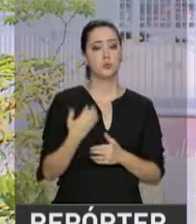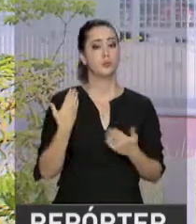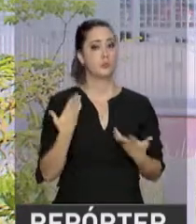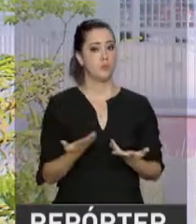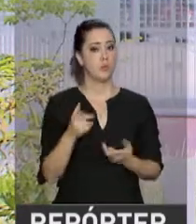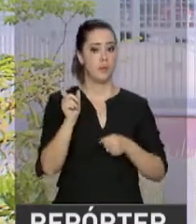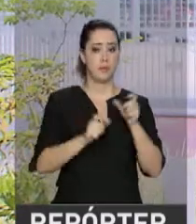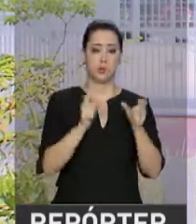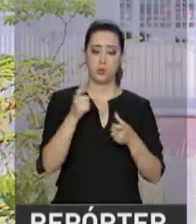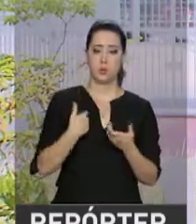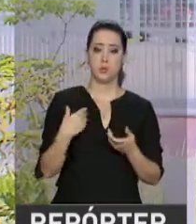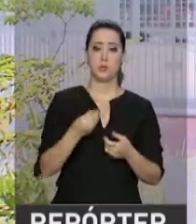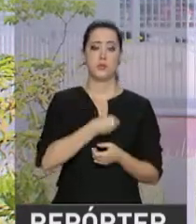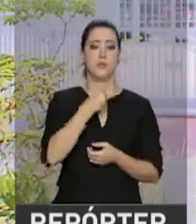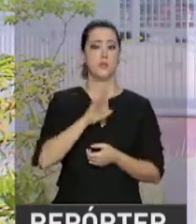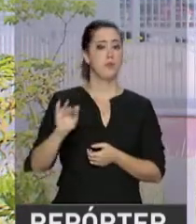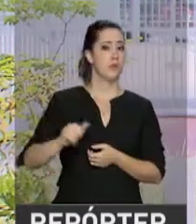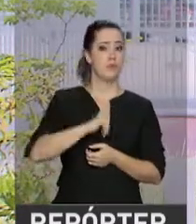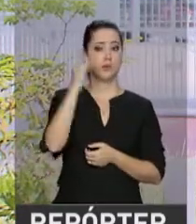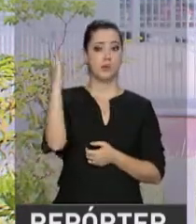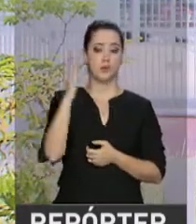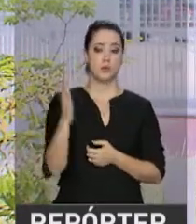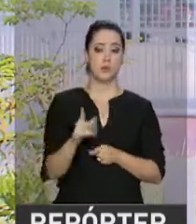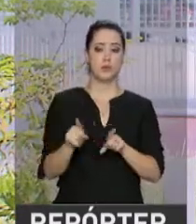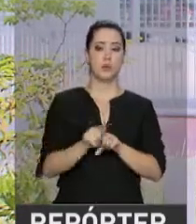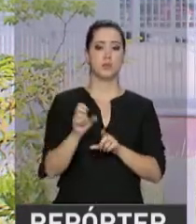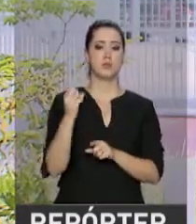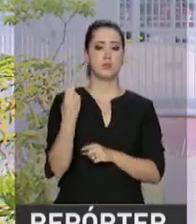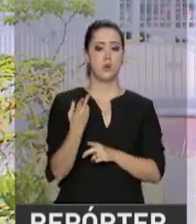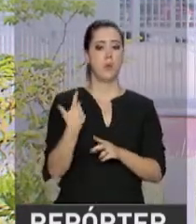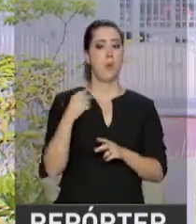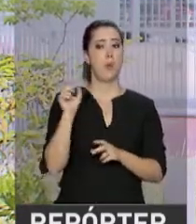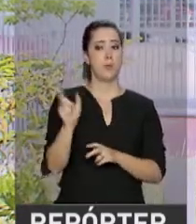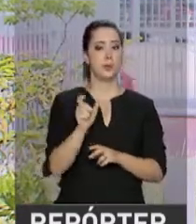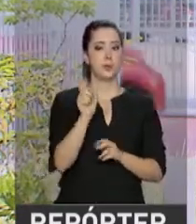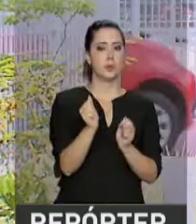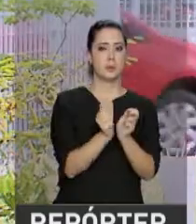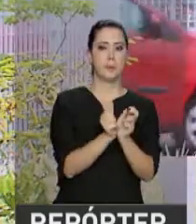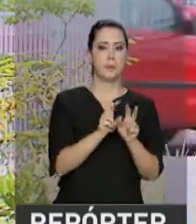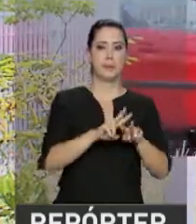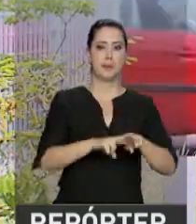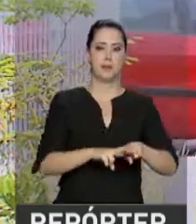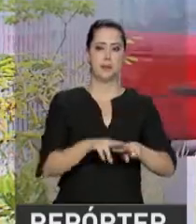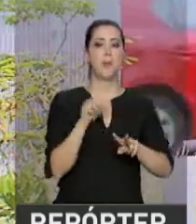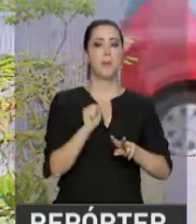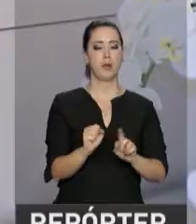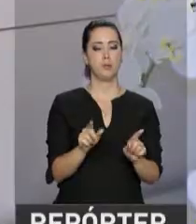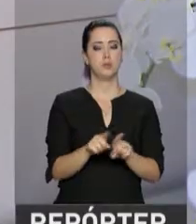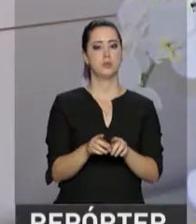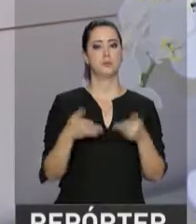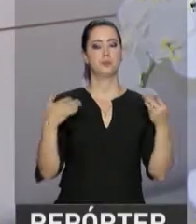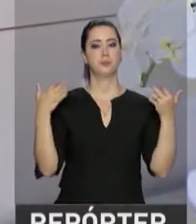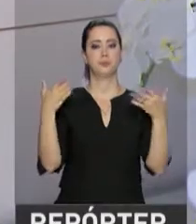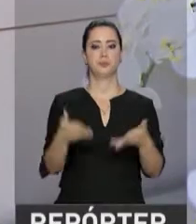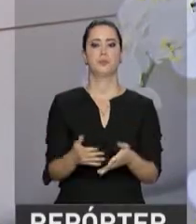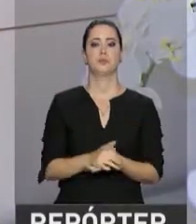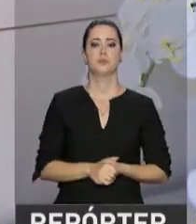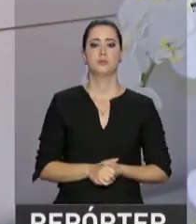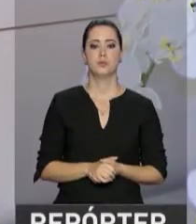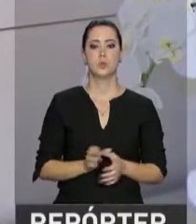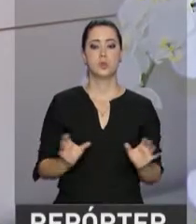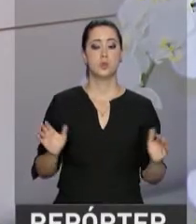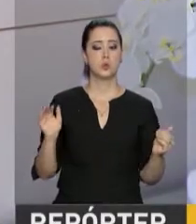brasileiros que moram no exterior e pessoas privadas de liberdade também podem participar esse público tem